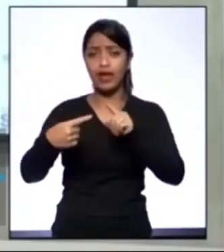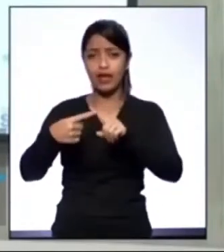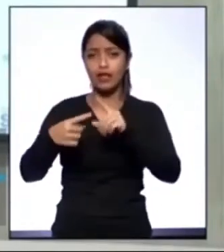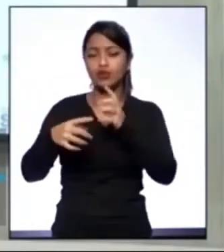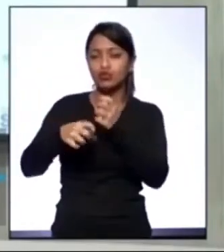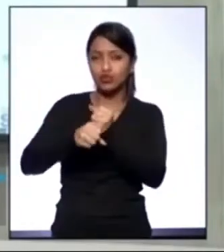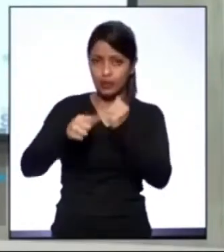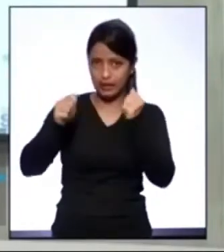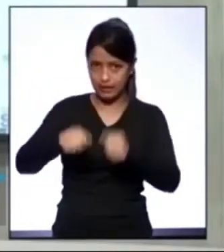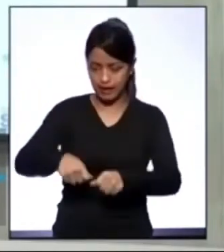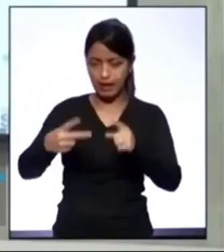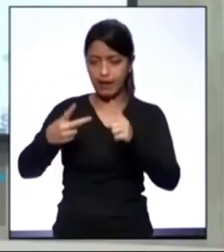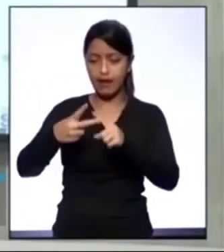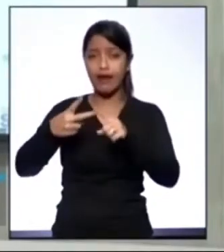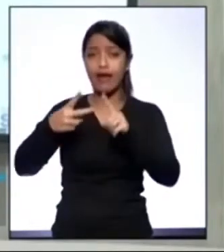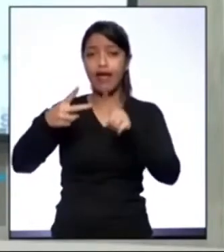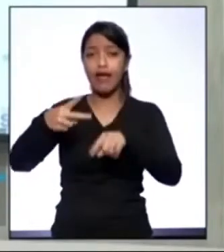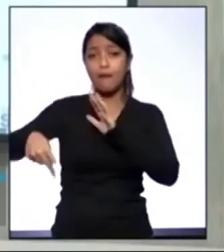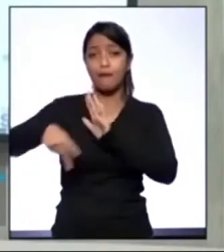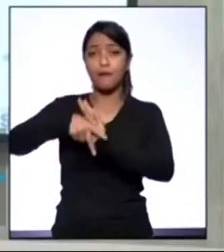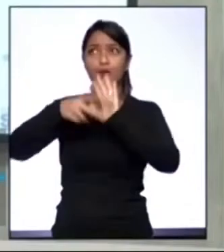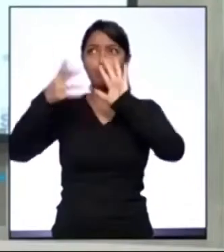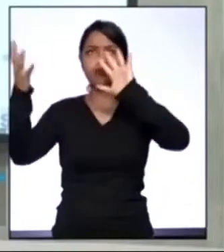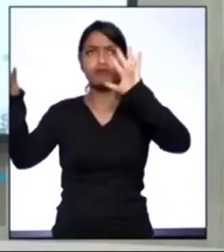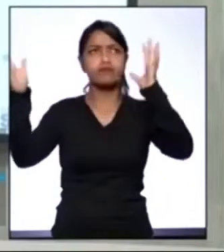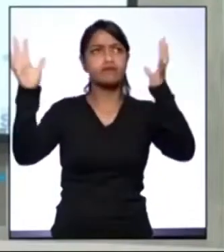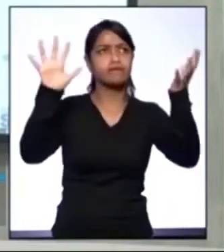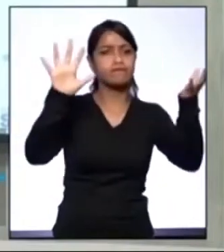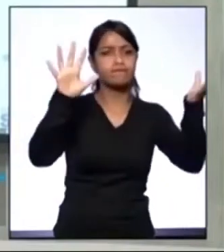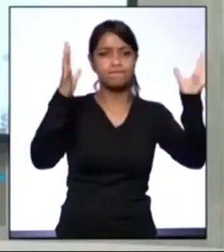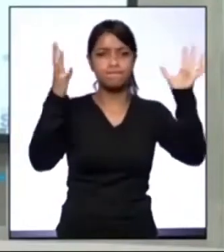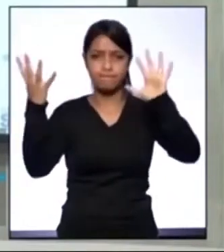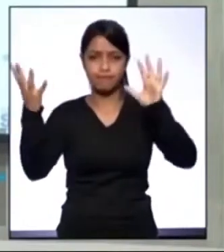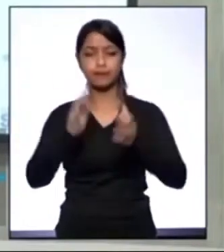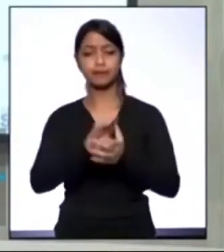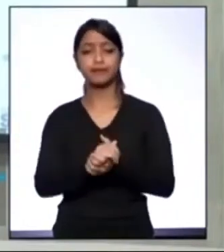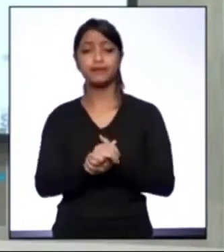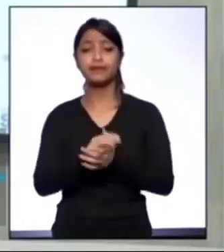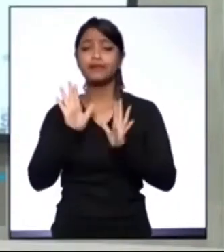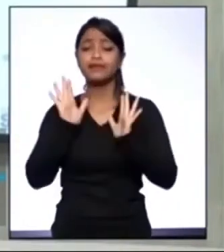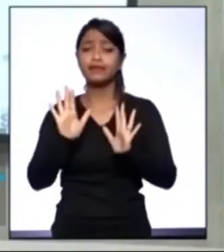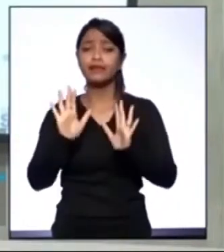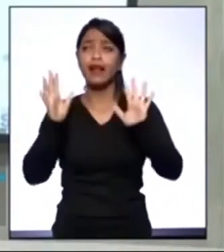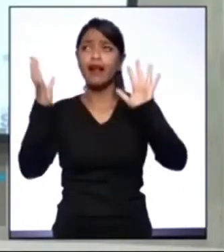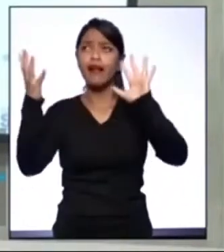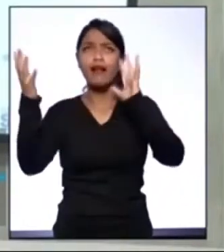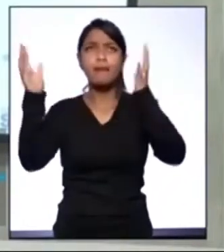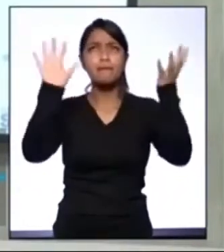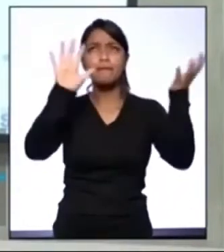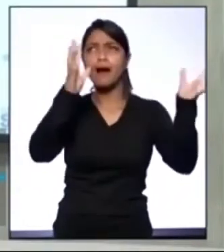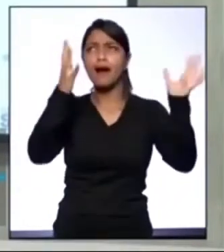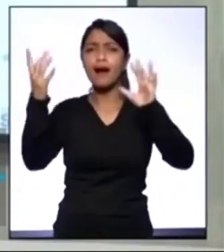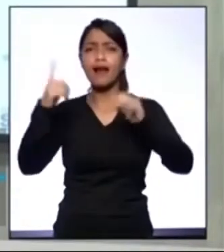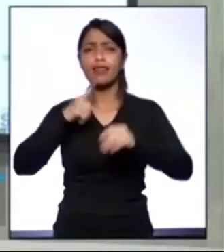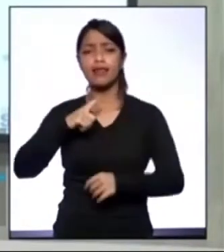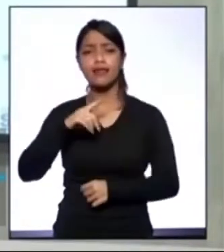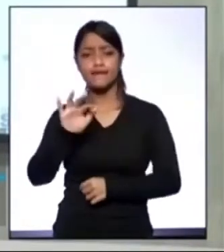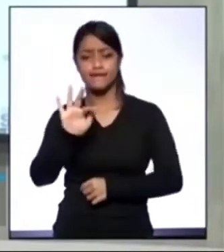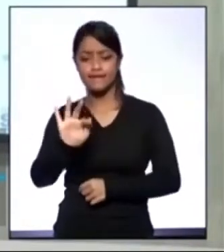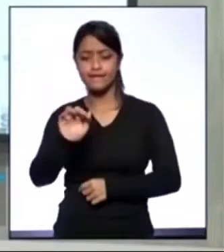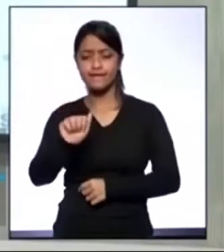Top! Agora, e os fatores climáticos? Galera, para a gente não confundir fatores climáticos com elementos